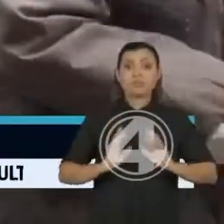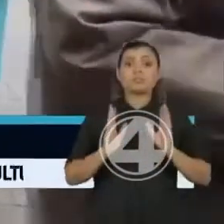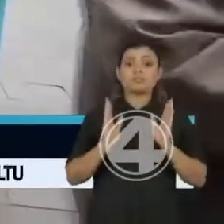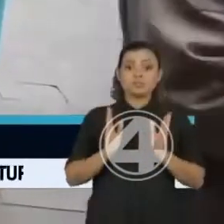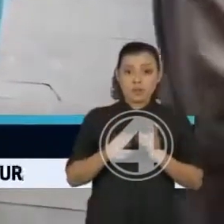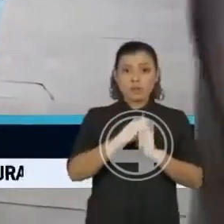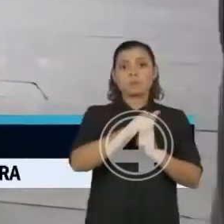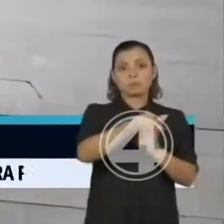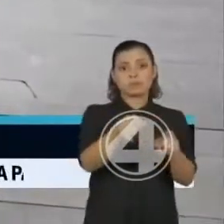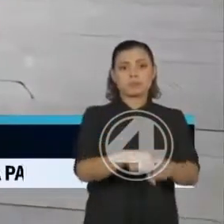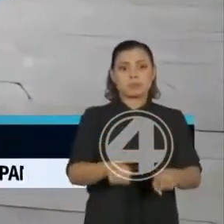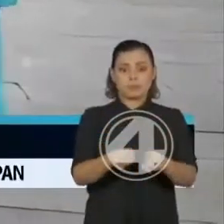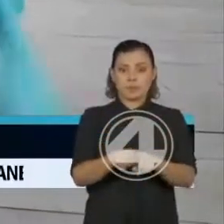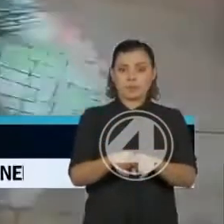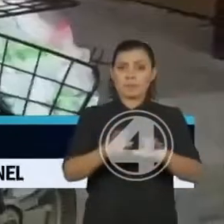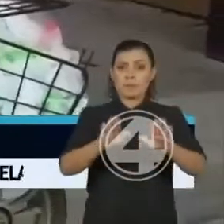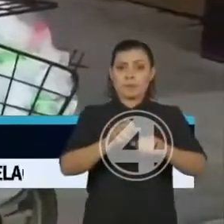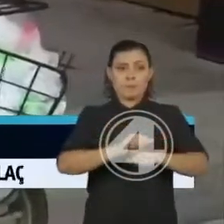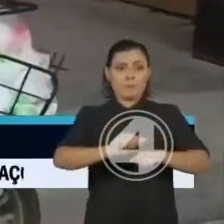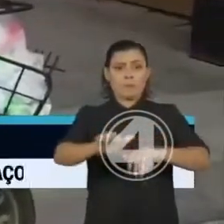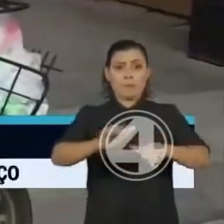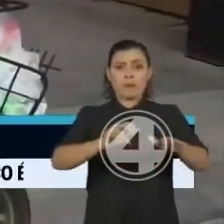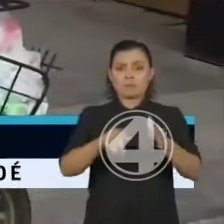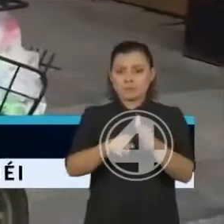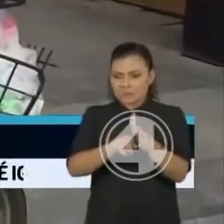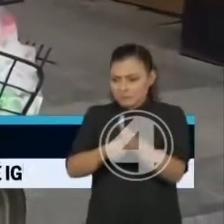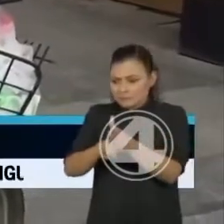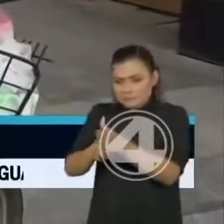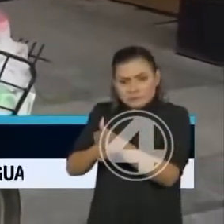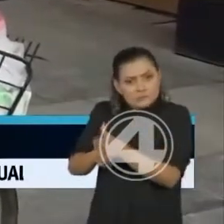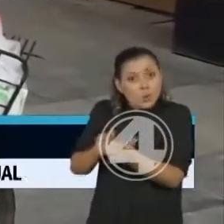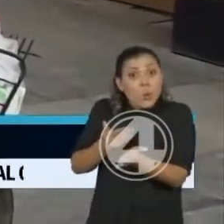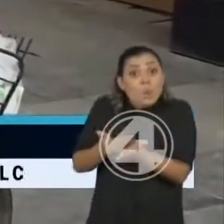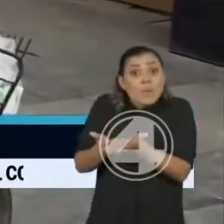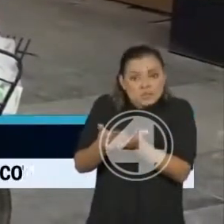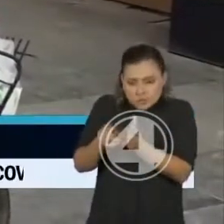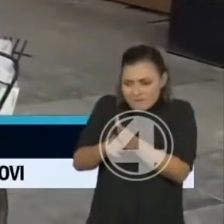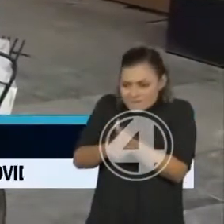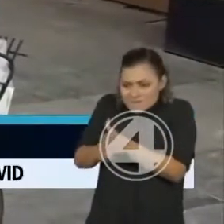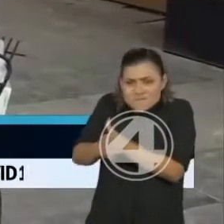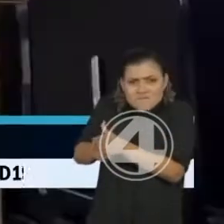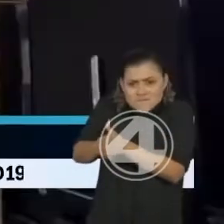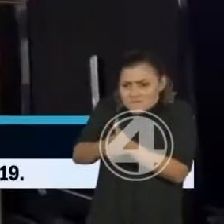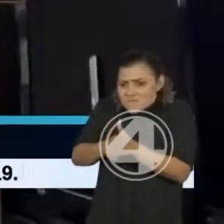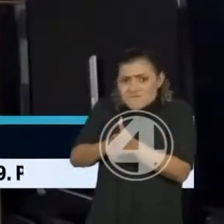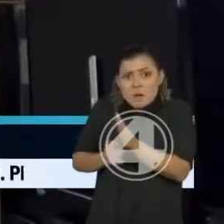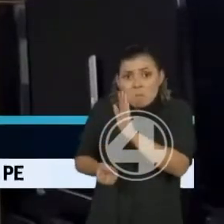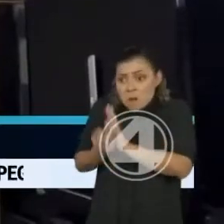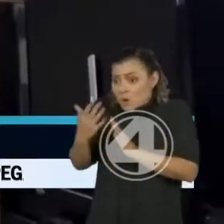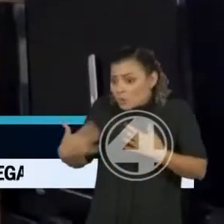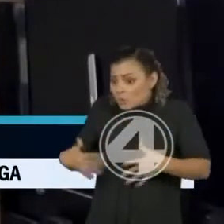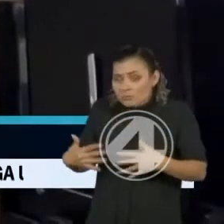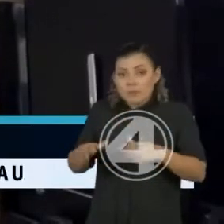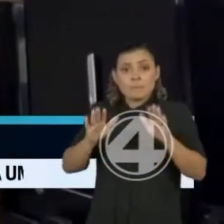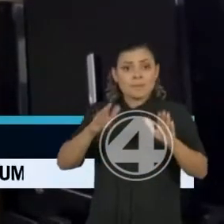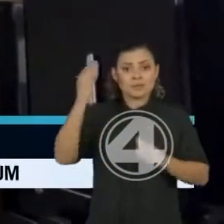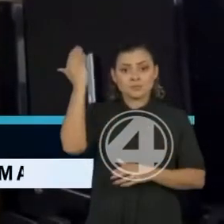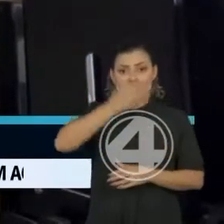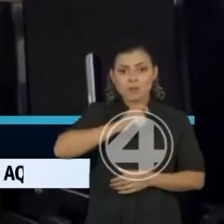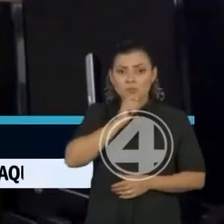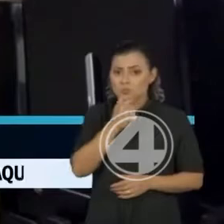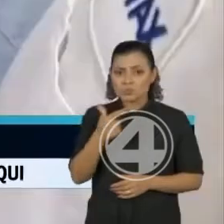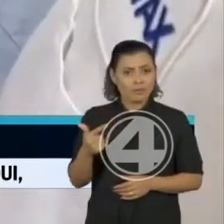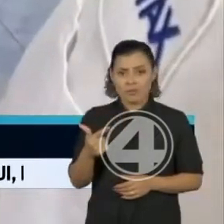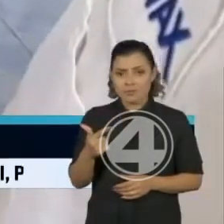assintomáticos eram o motor da epidemia foi levantado logo no começo do surto da convite 19 mas ainda não é consenso